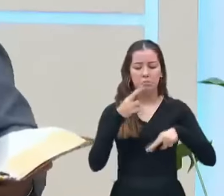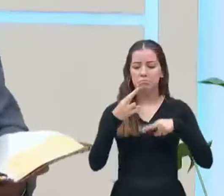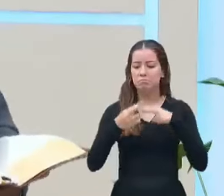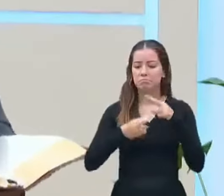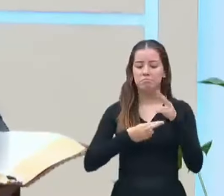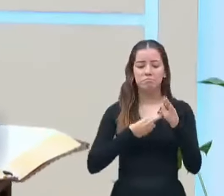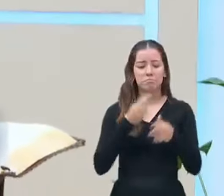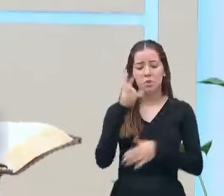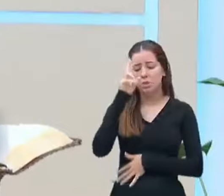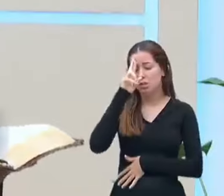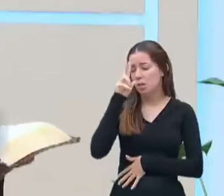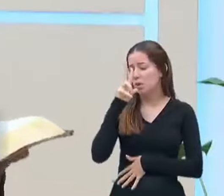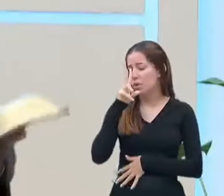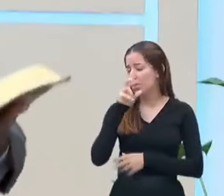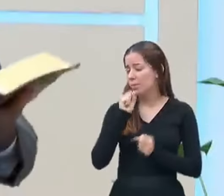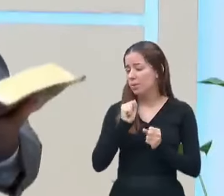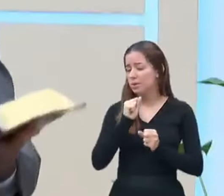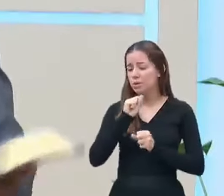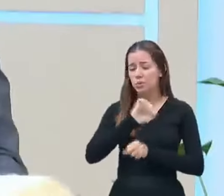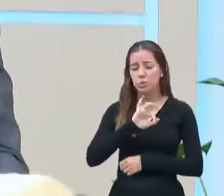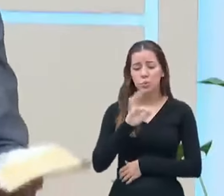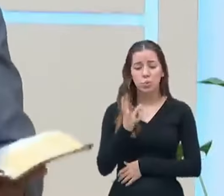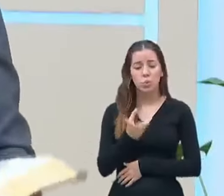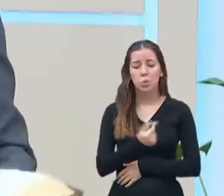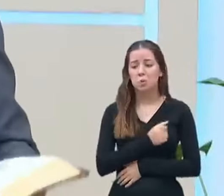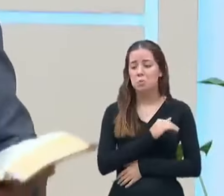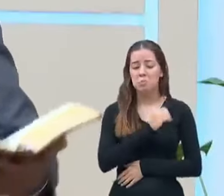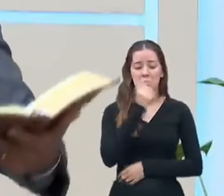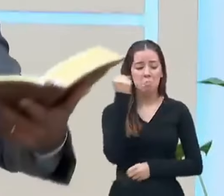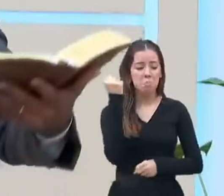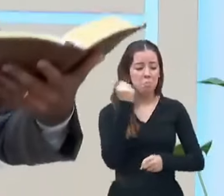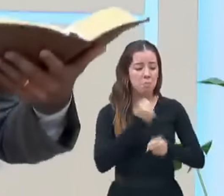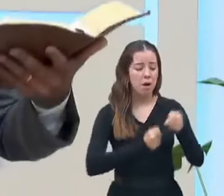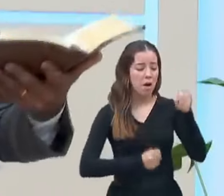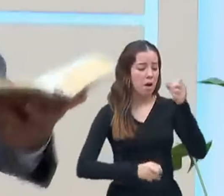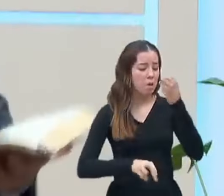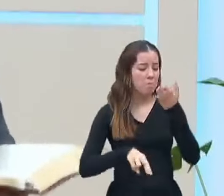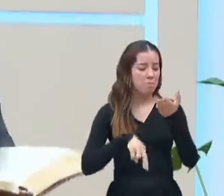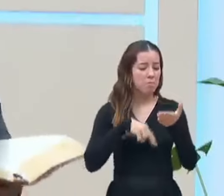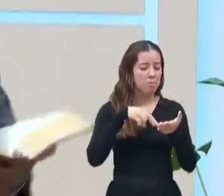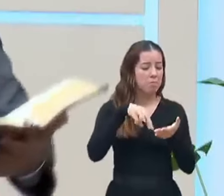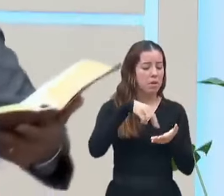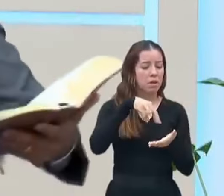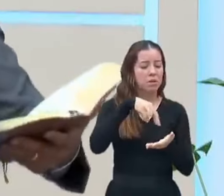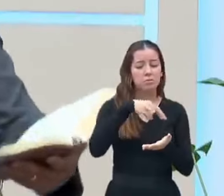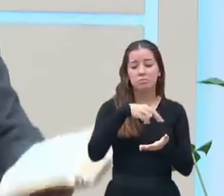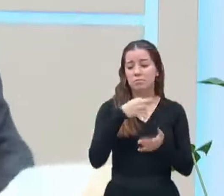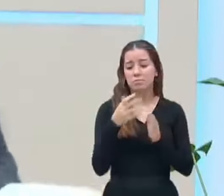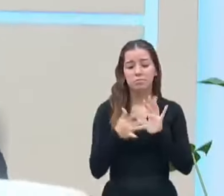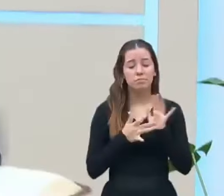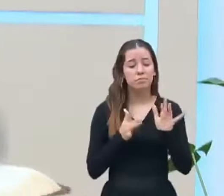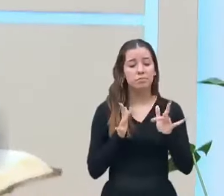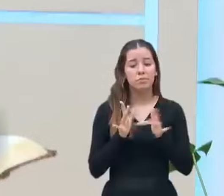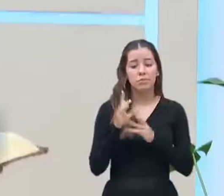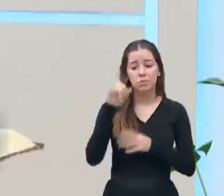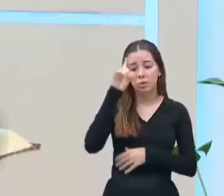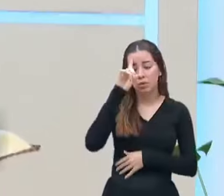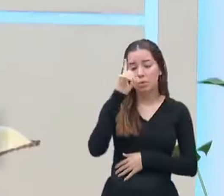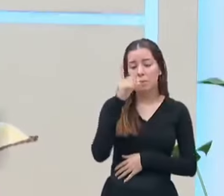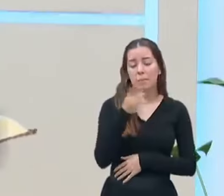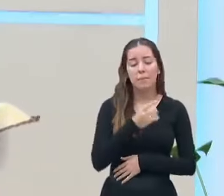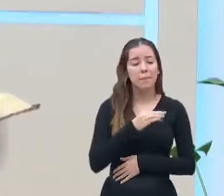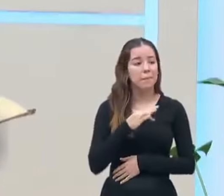desfazer, ele pode matar, mas ele pode fazer viver, ele pode fazer descer a sepultura e subir